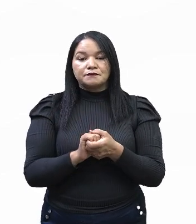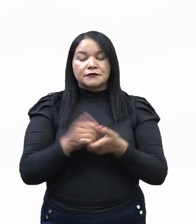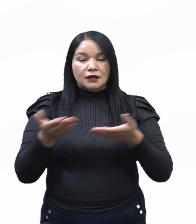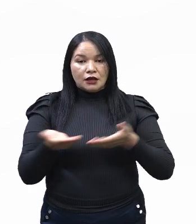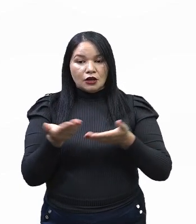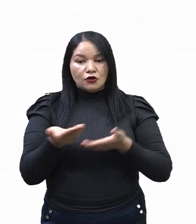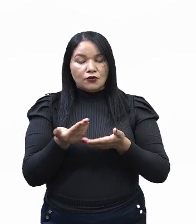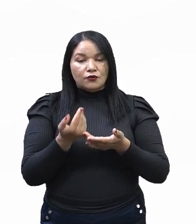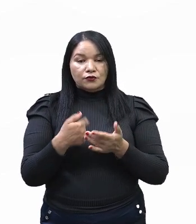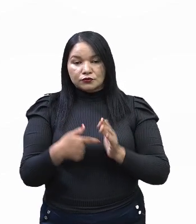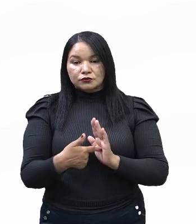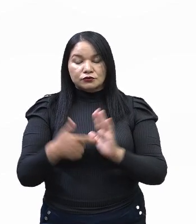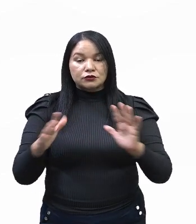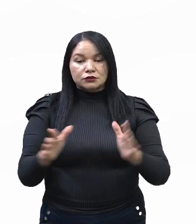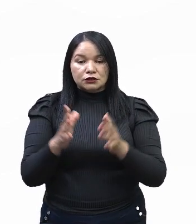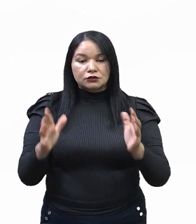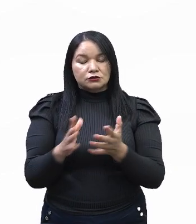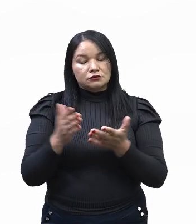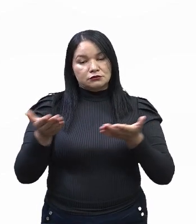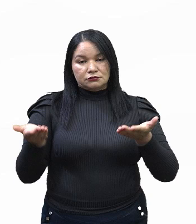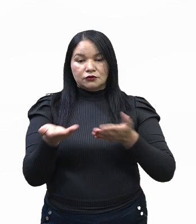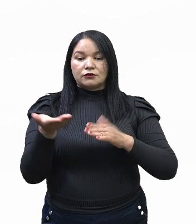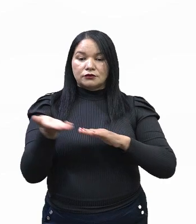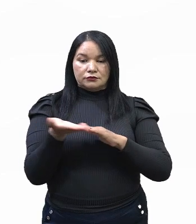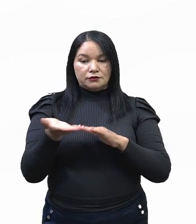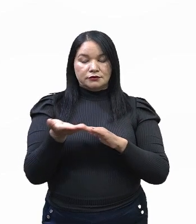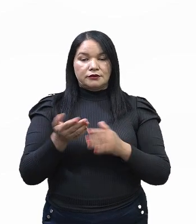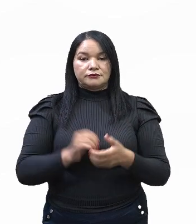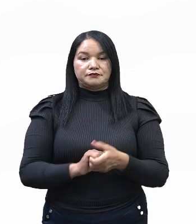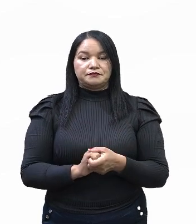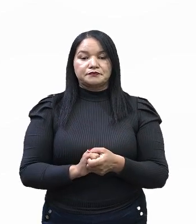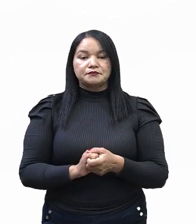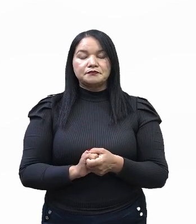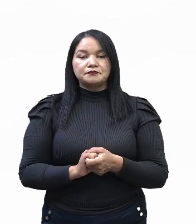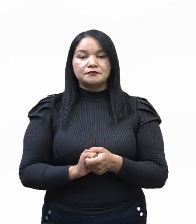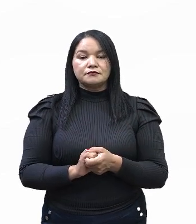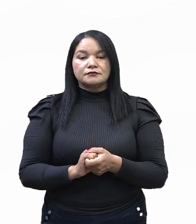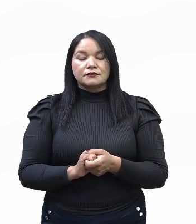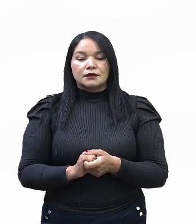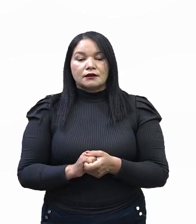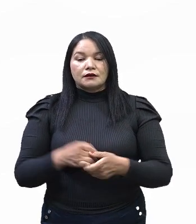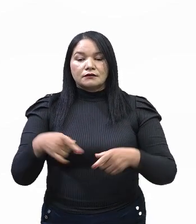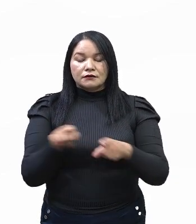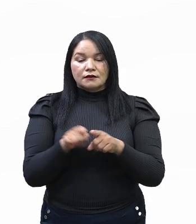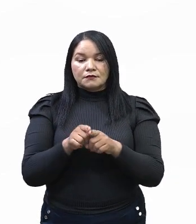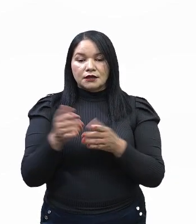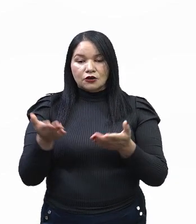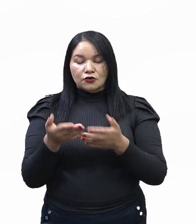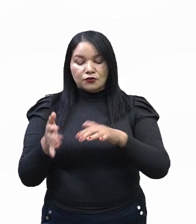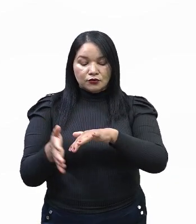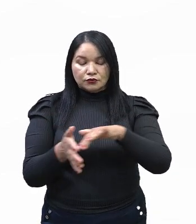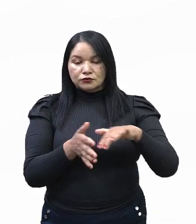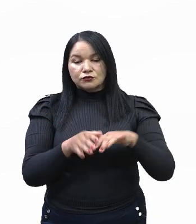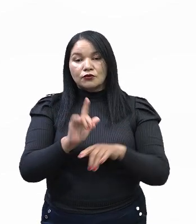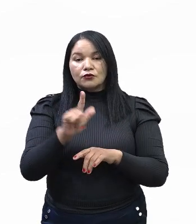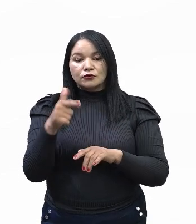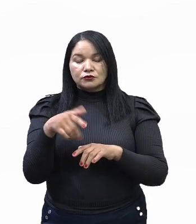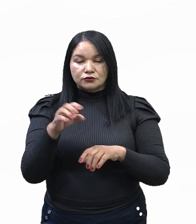fomentado muito na atualidade, certo? E agora a gente parte para falar sobre o movimento